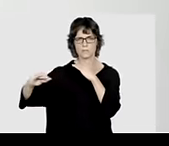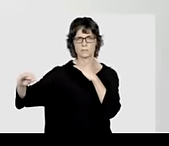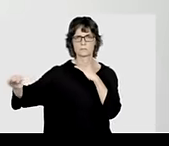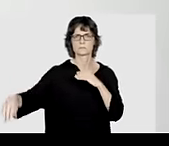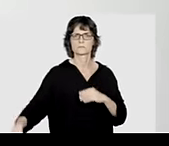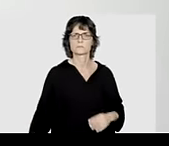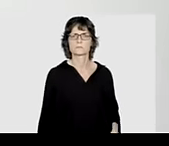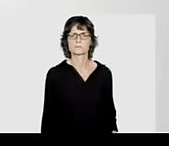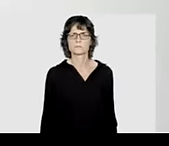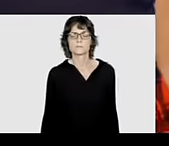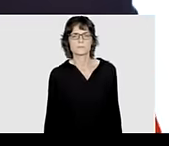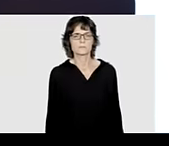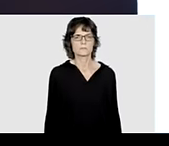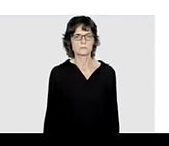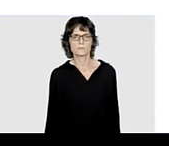assim calado,